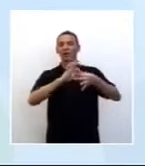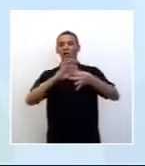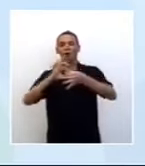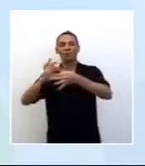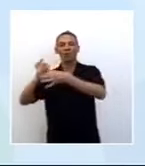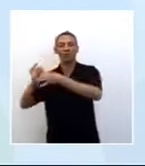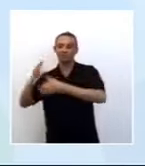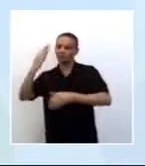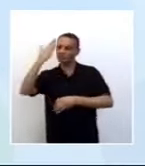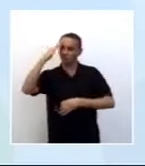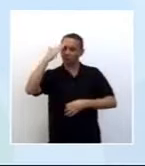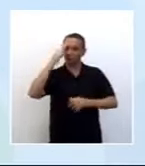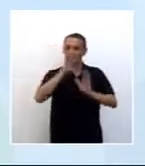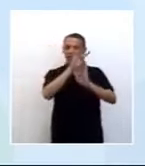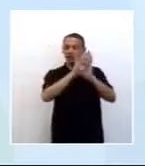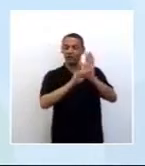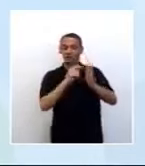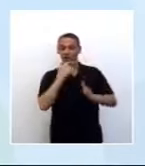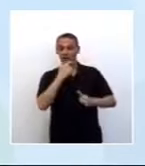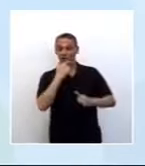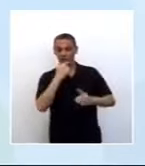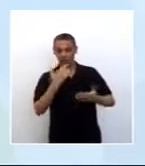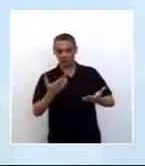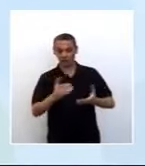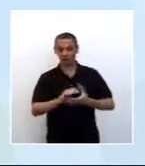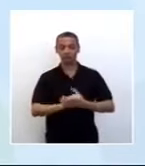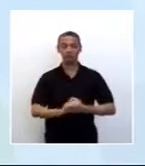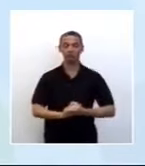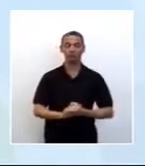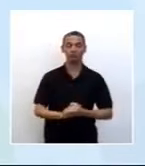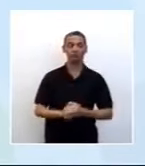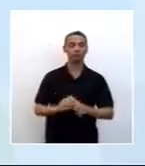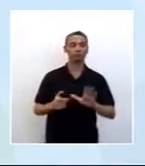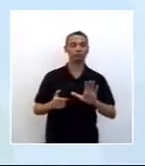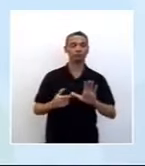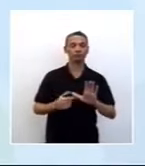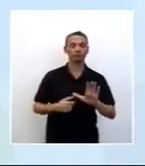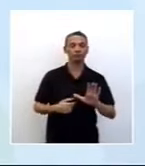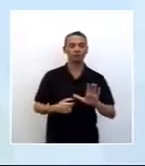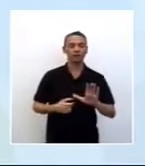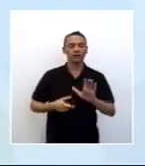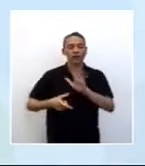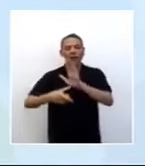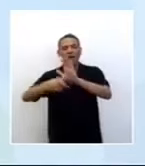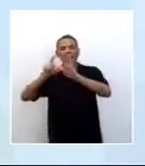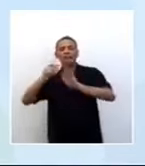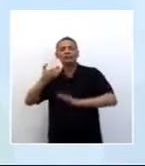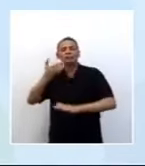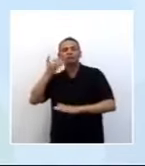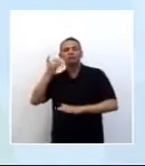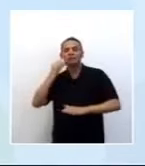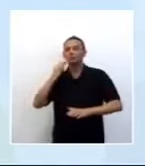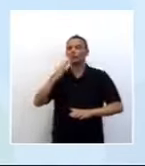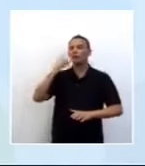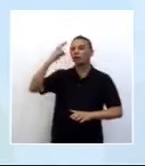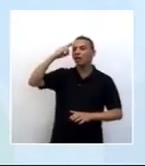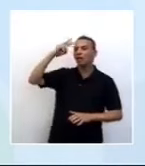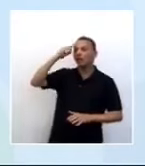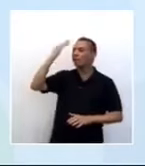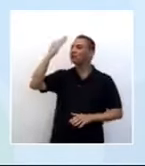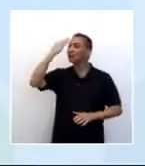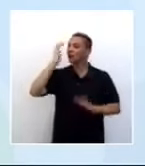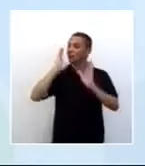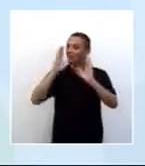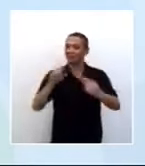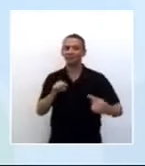entender todo o resto mil sempre esmalte tão conhecimento prévio de vocês é muito importante tudo aquilo que você já